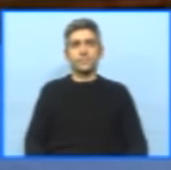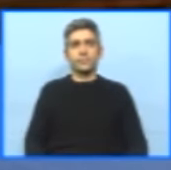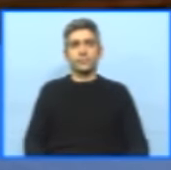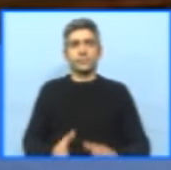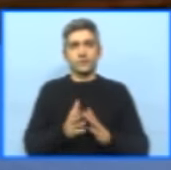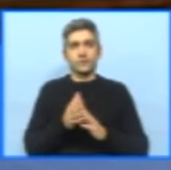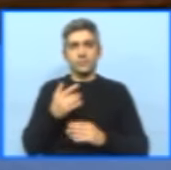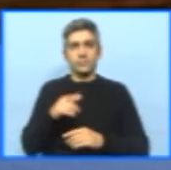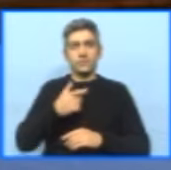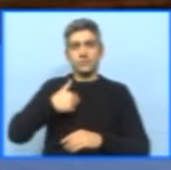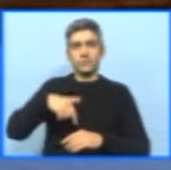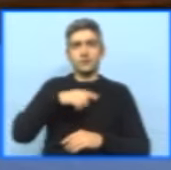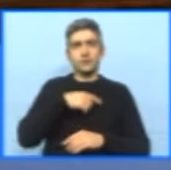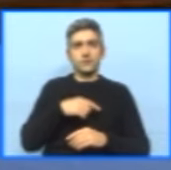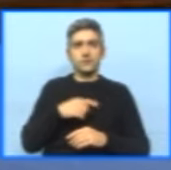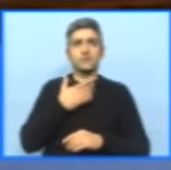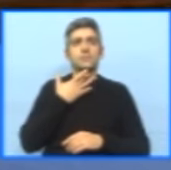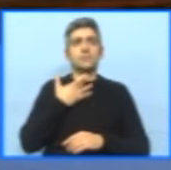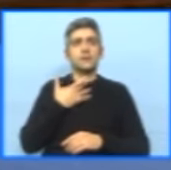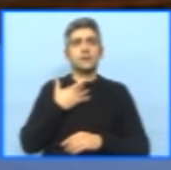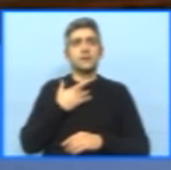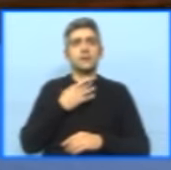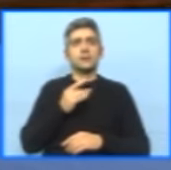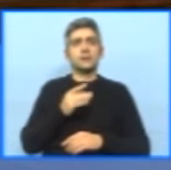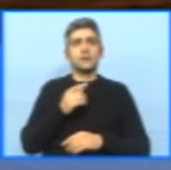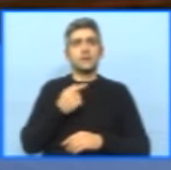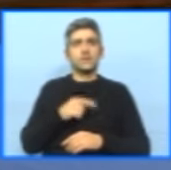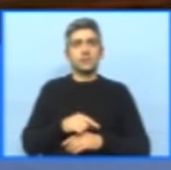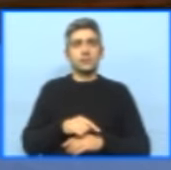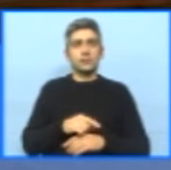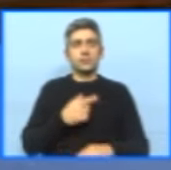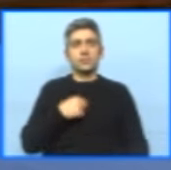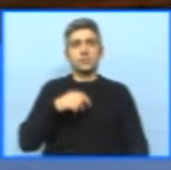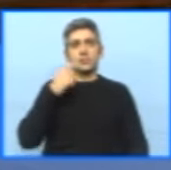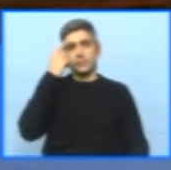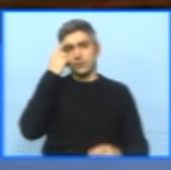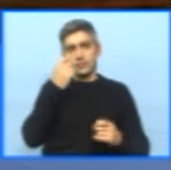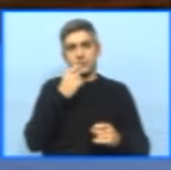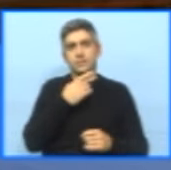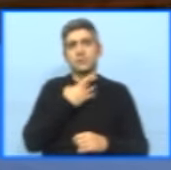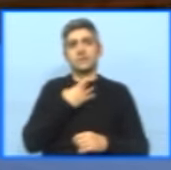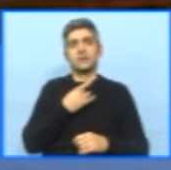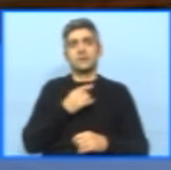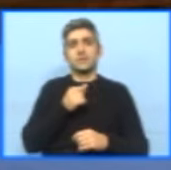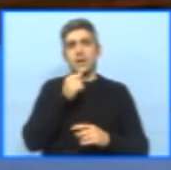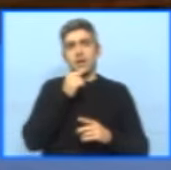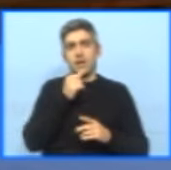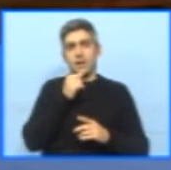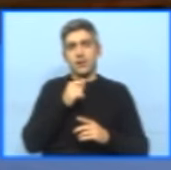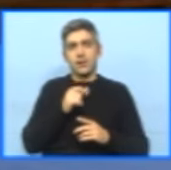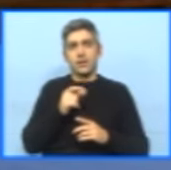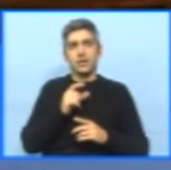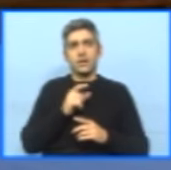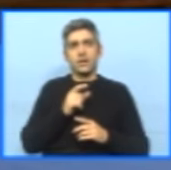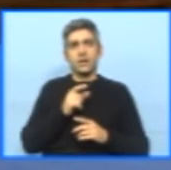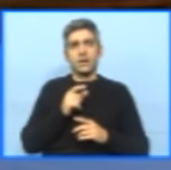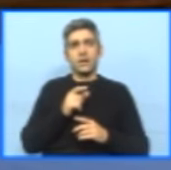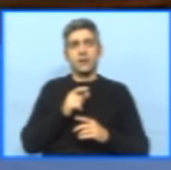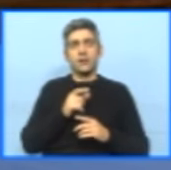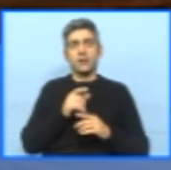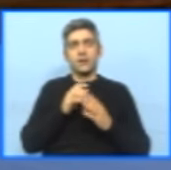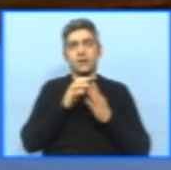tem de nós. Não é? É uma sede que Jesus tem, que nós pensamos que é a sede da água daquele poço. Mas no decorrer